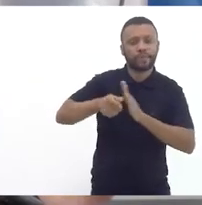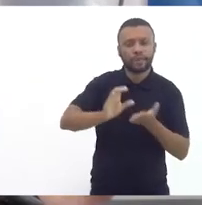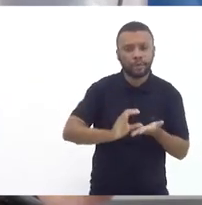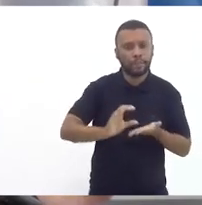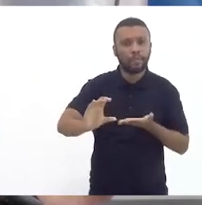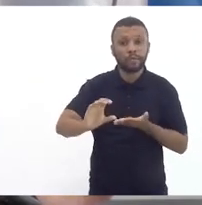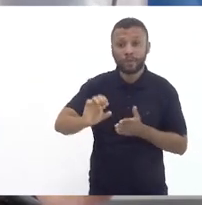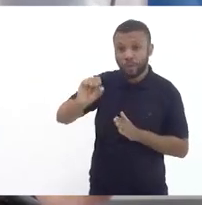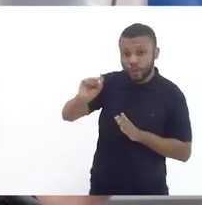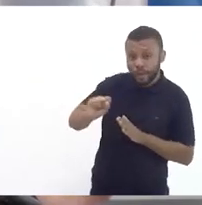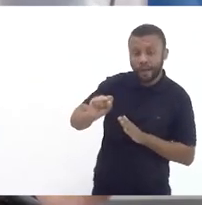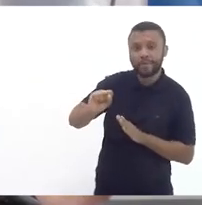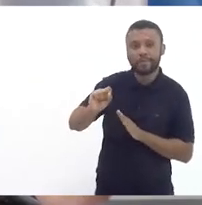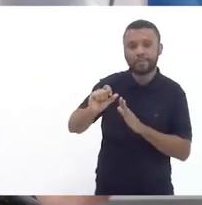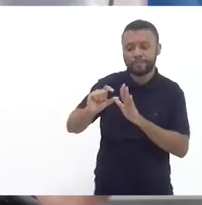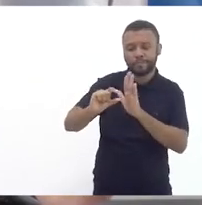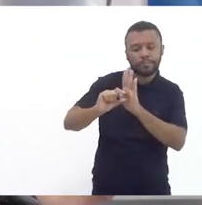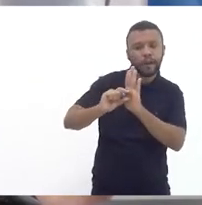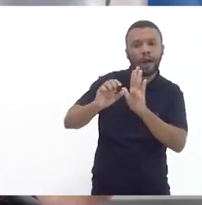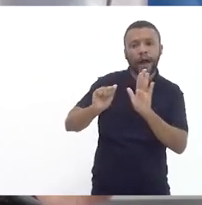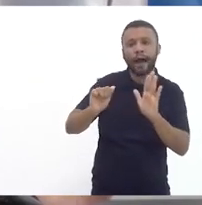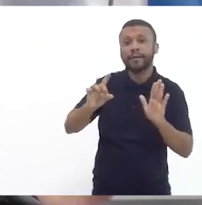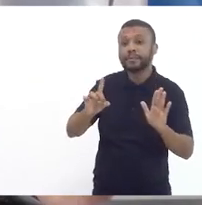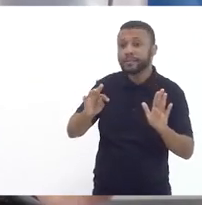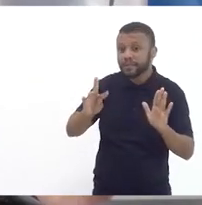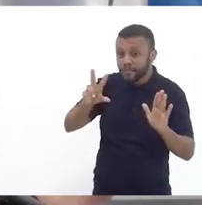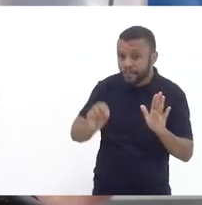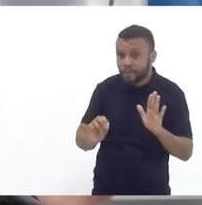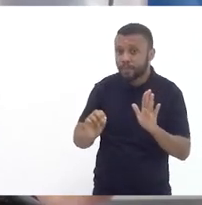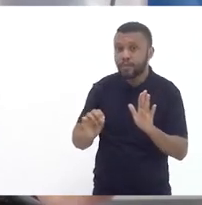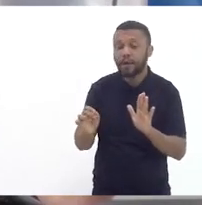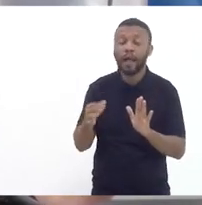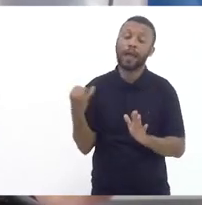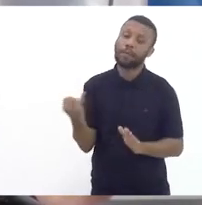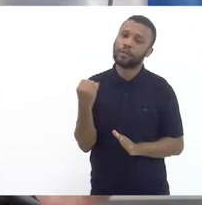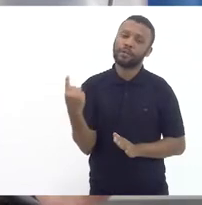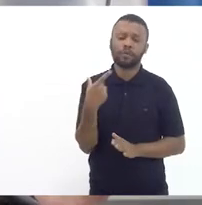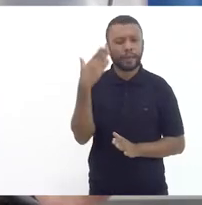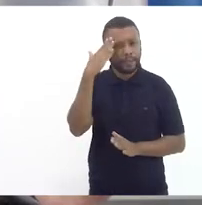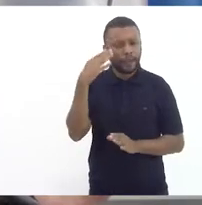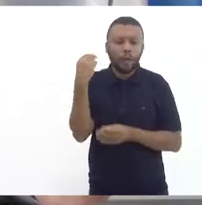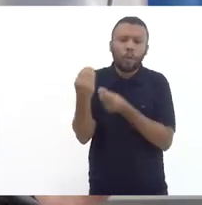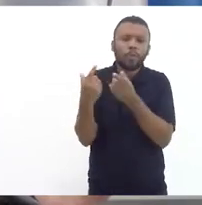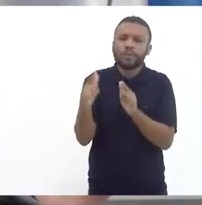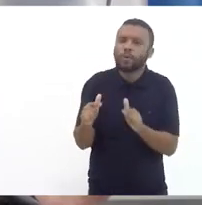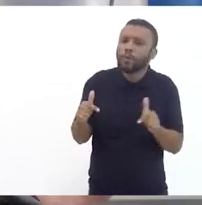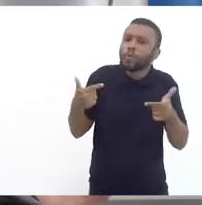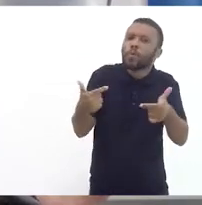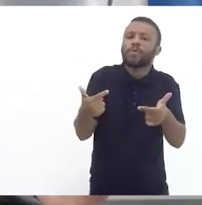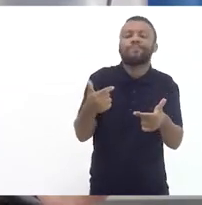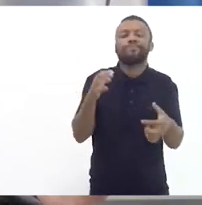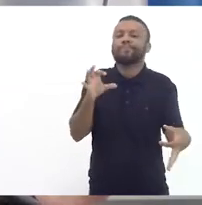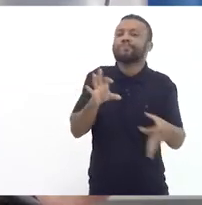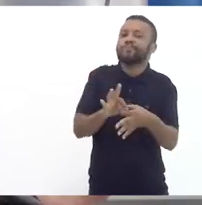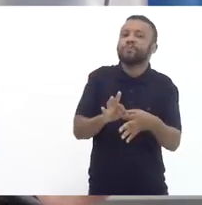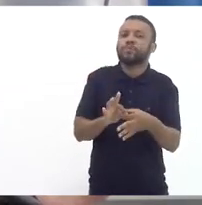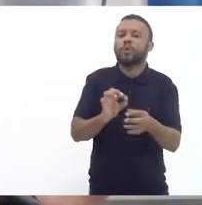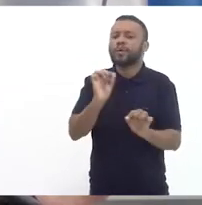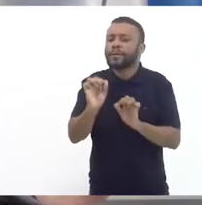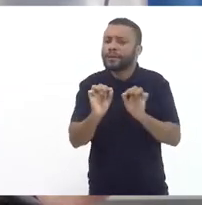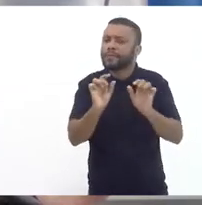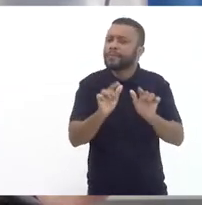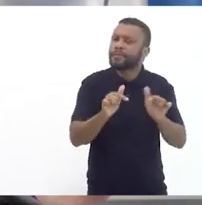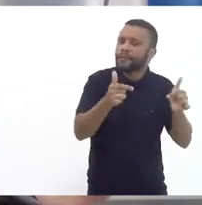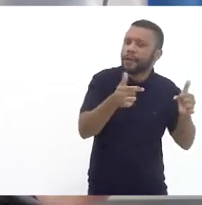aditivo, é importante a gente saber como que a agência reguladora acompanhou e como sistematizou esse acompanhamento. O que foi feito, o que não foi feito,